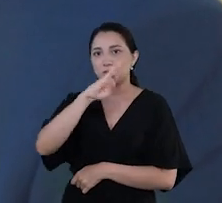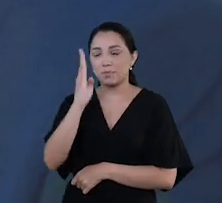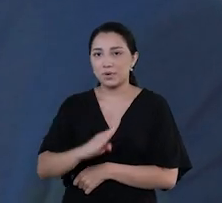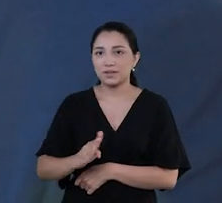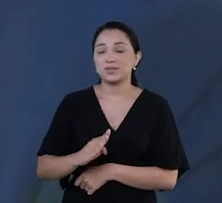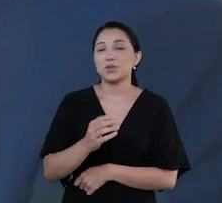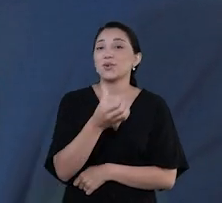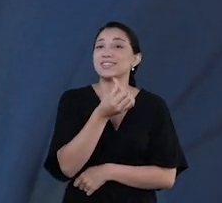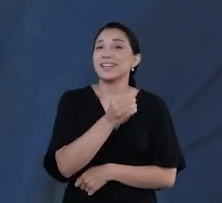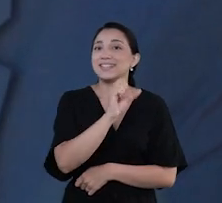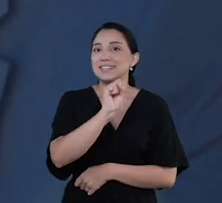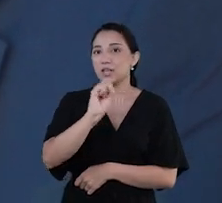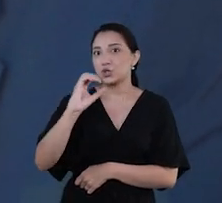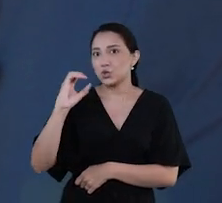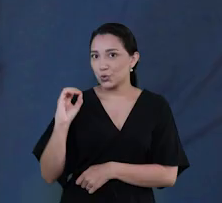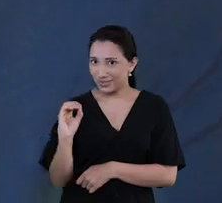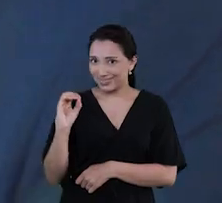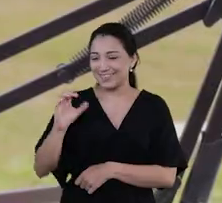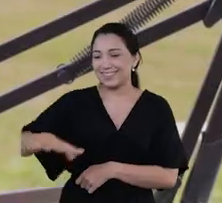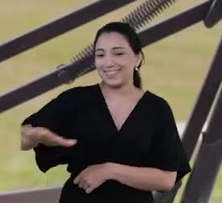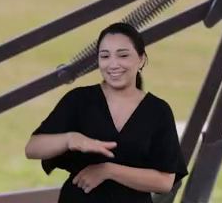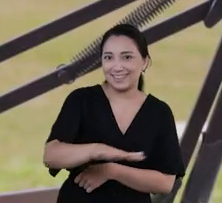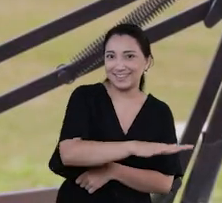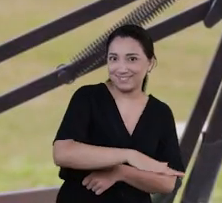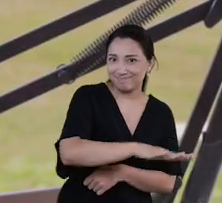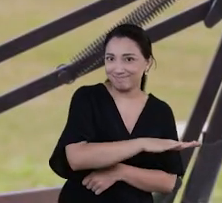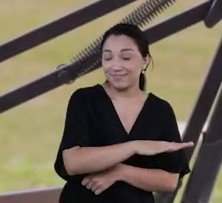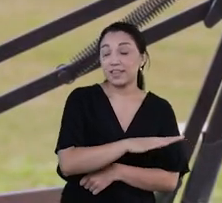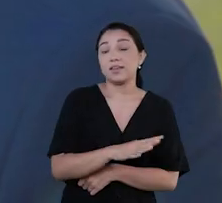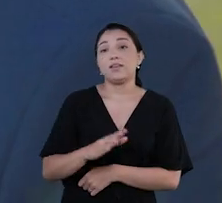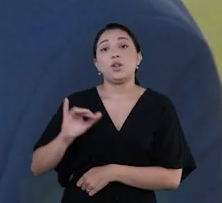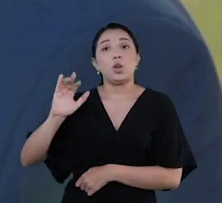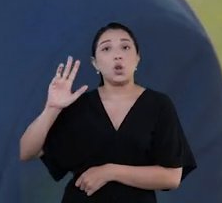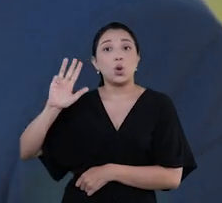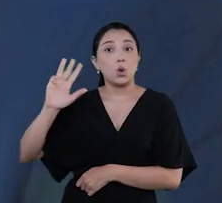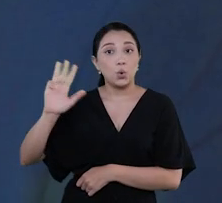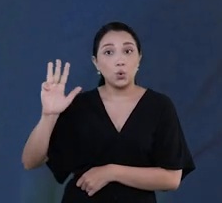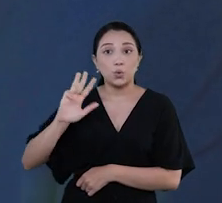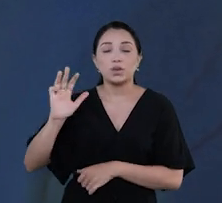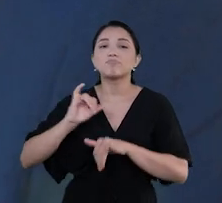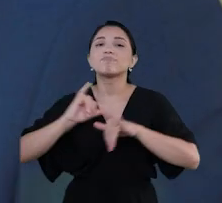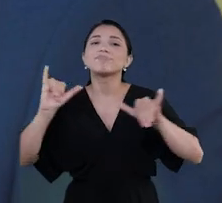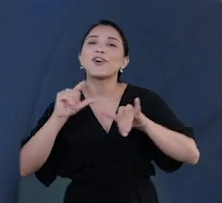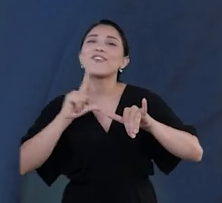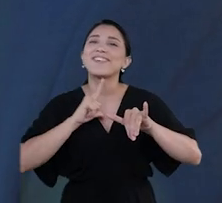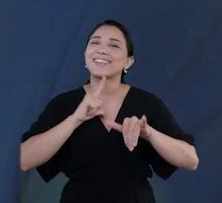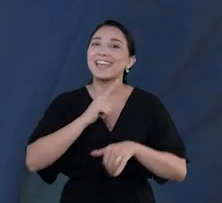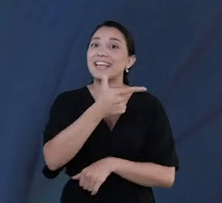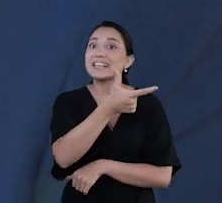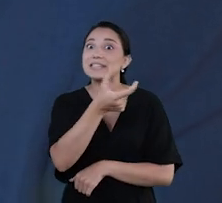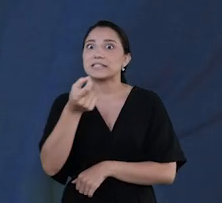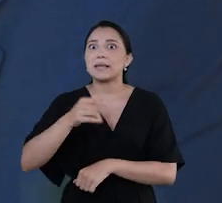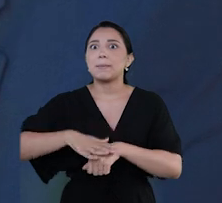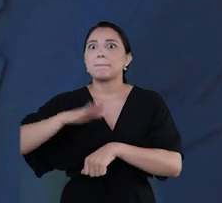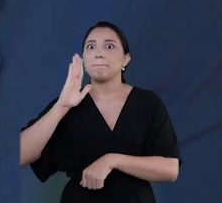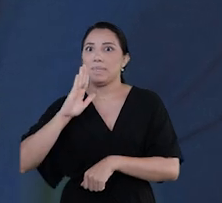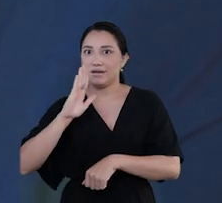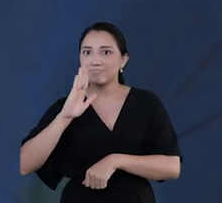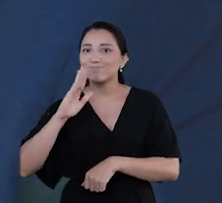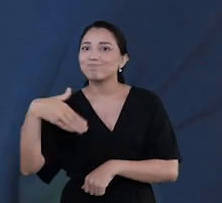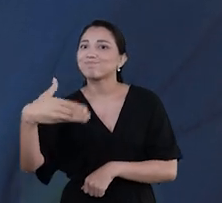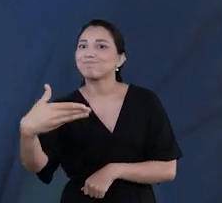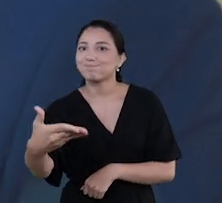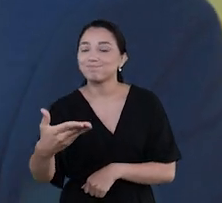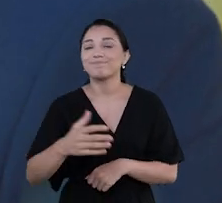campau presidente Lula anunciou mais 100 então em breve seremos 780 portanto eh essas ações estão